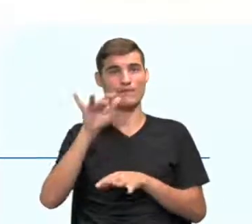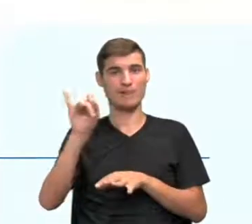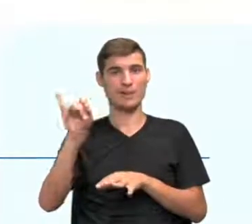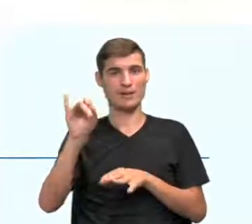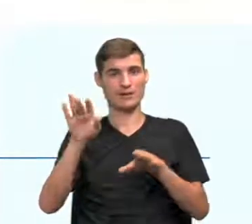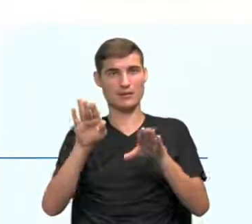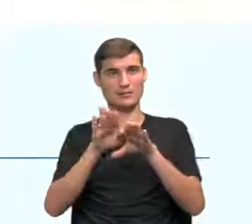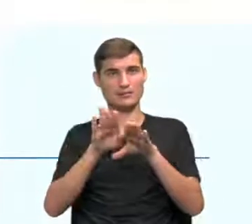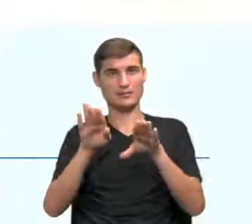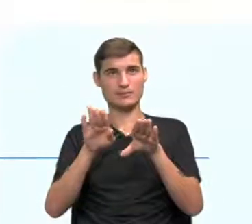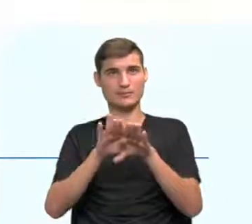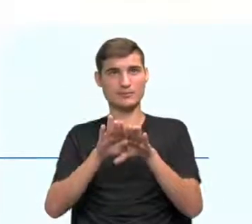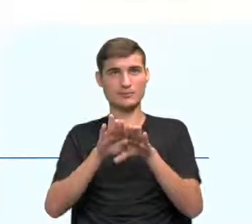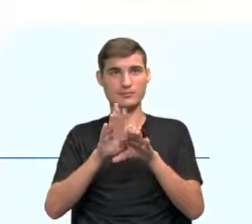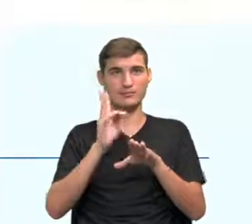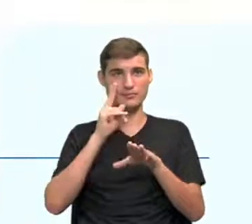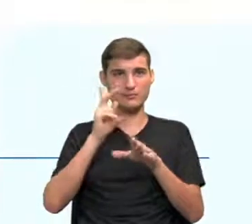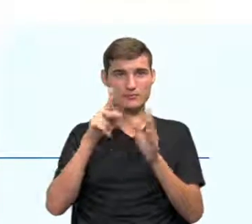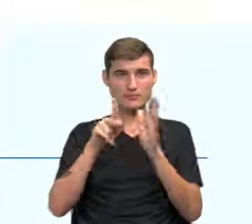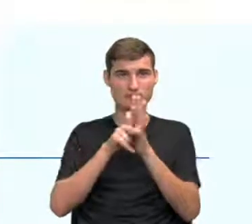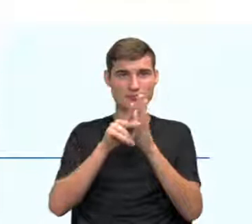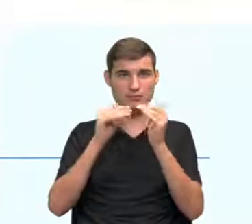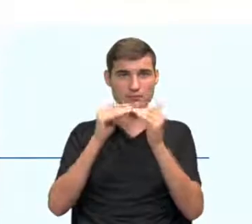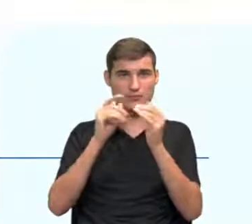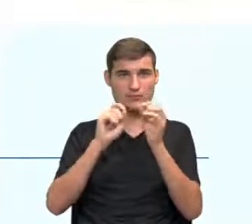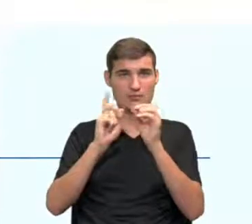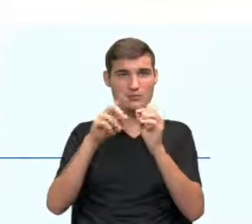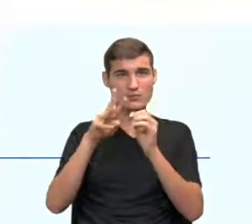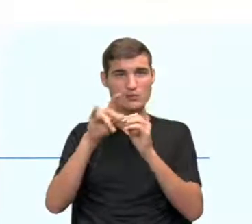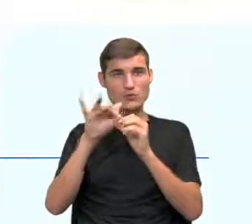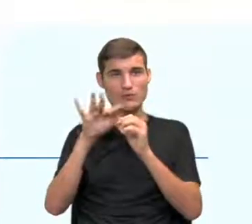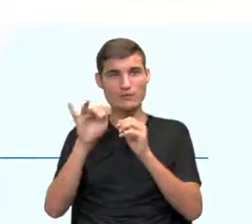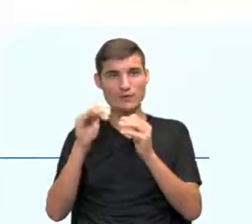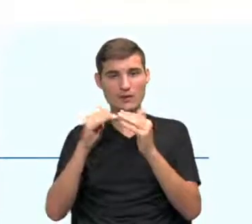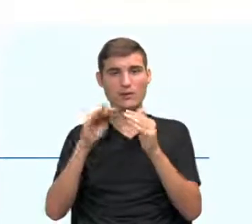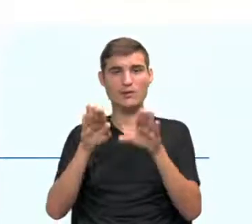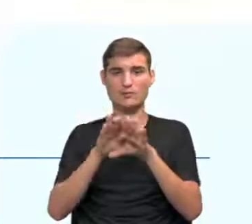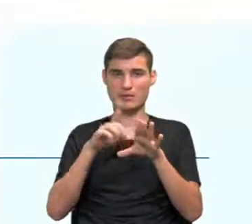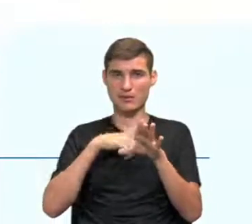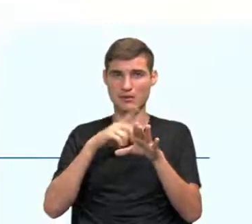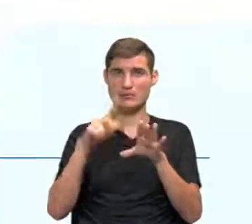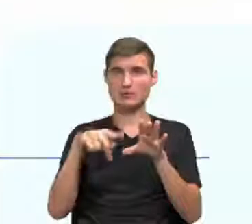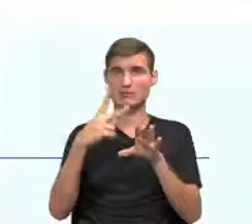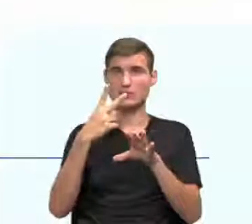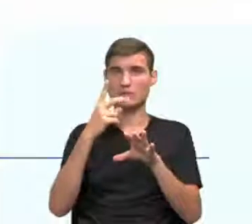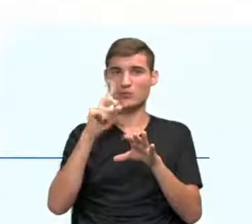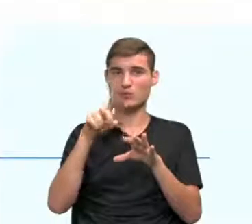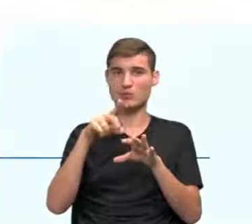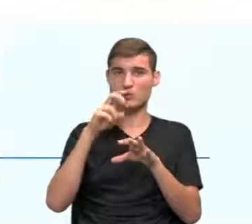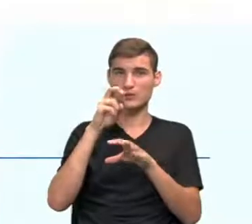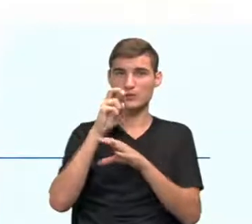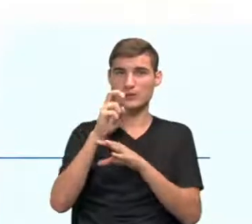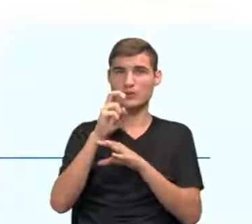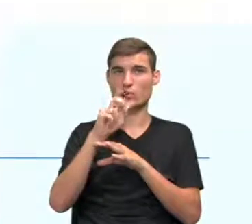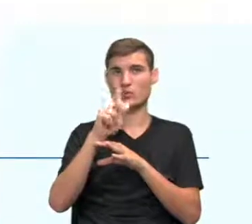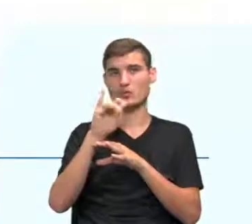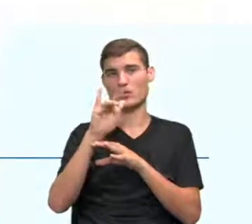Wi-Fi. Tem o símbolozinho da Wi-Fi. Ele tem uma frequência, 2,5 GHz.